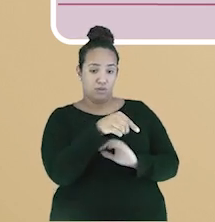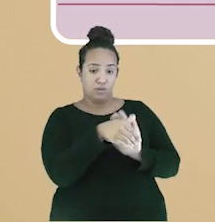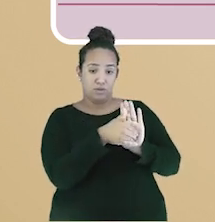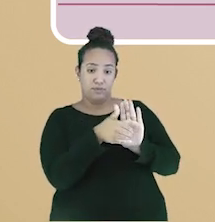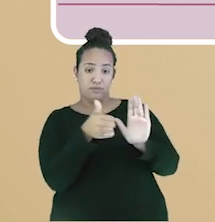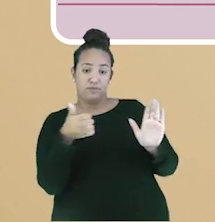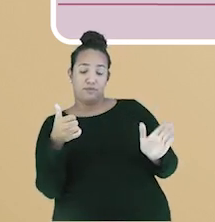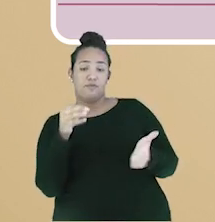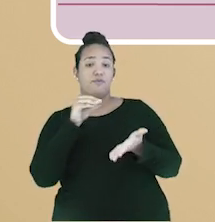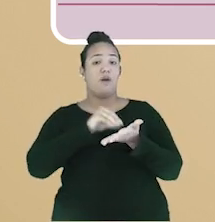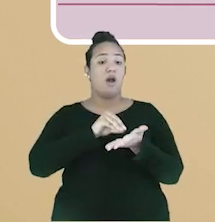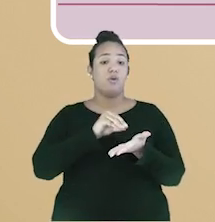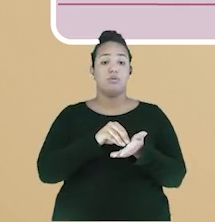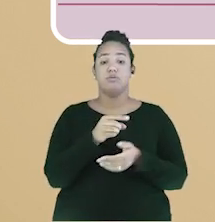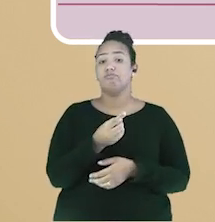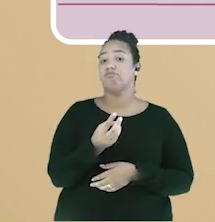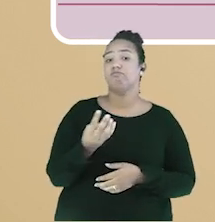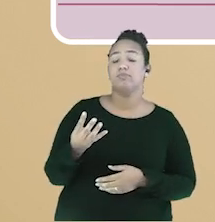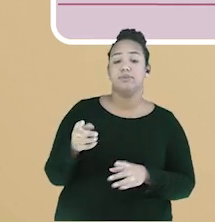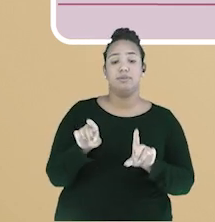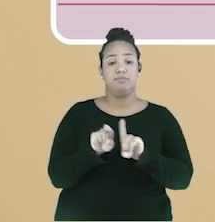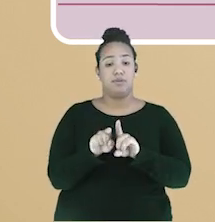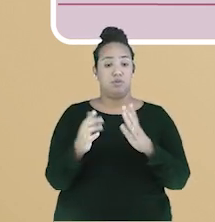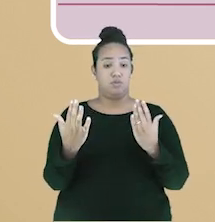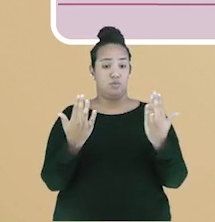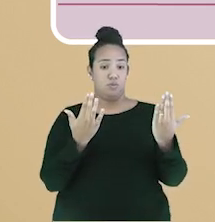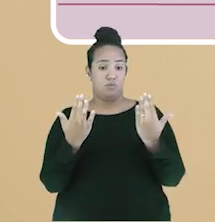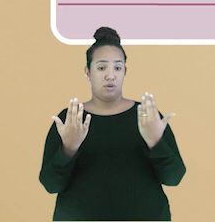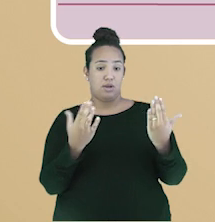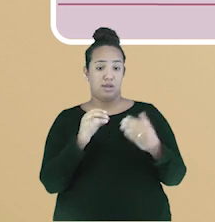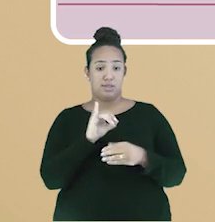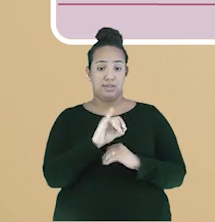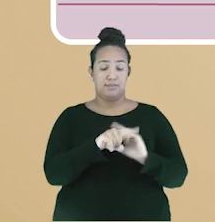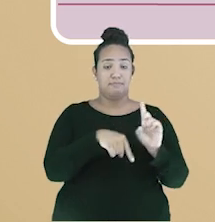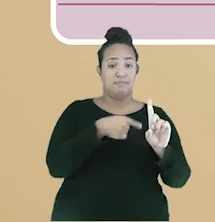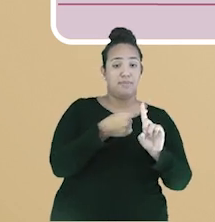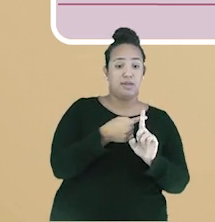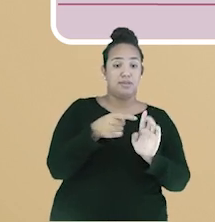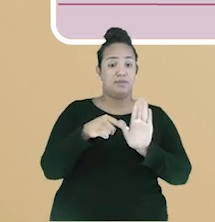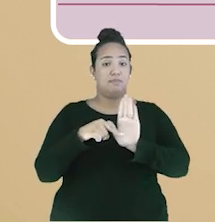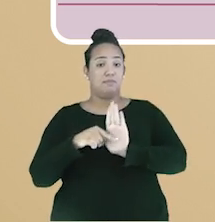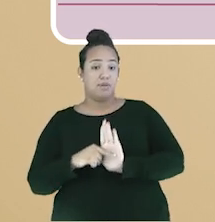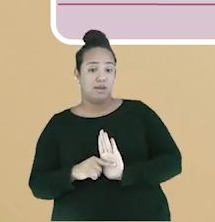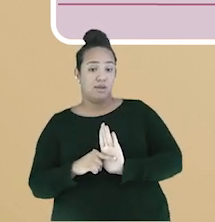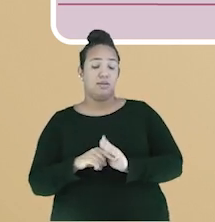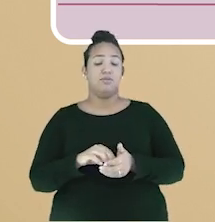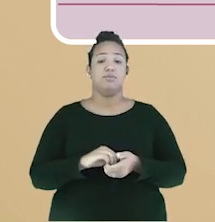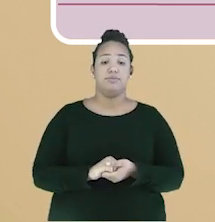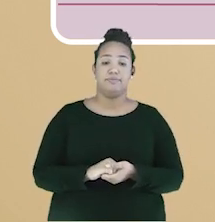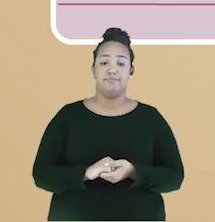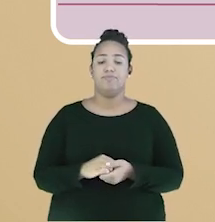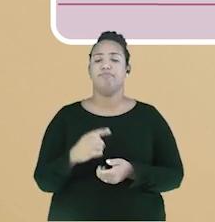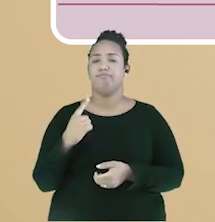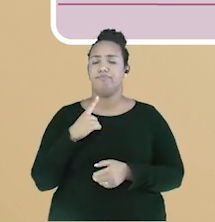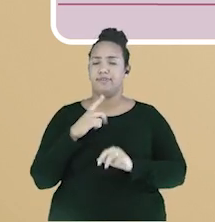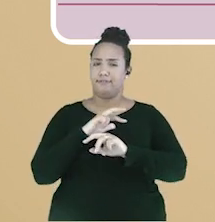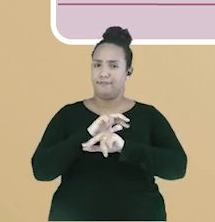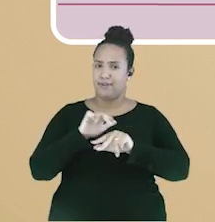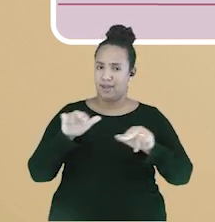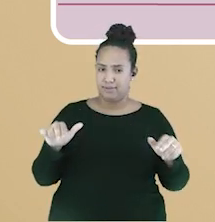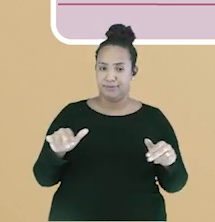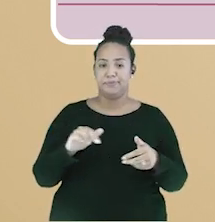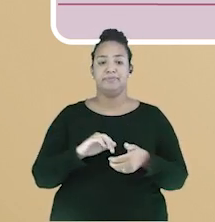falta, comparar dizendo quanto tem a mais ou a menos, quanto resta, entre outras